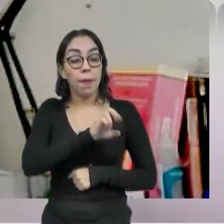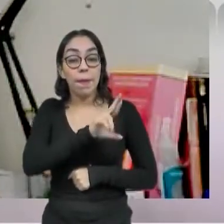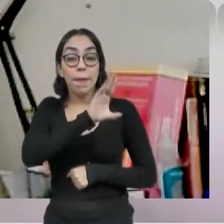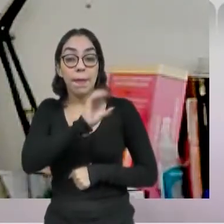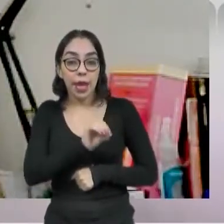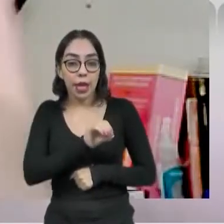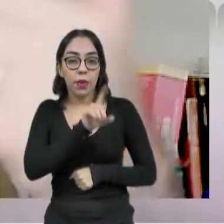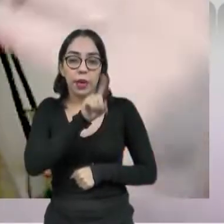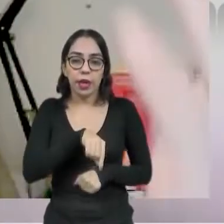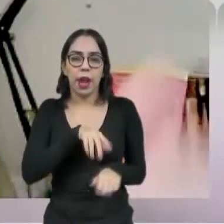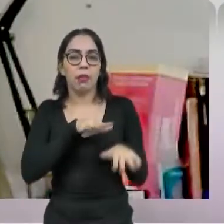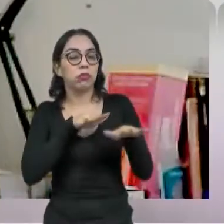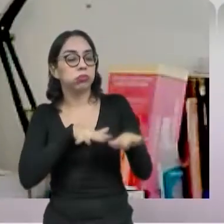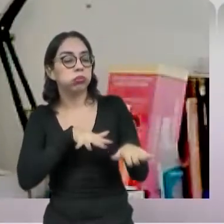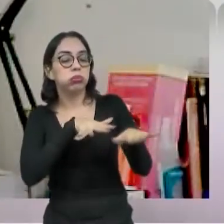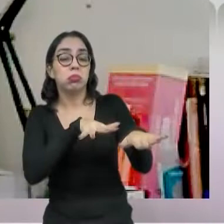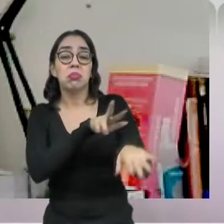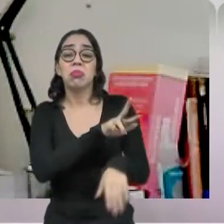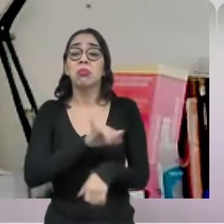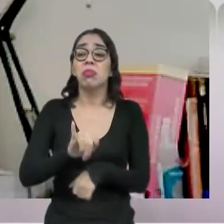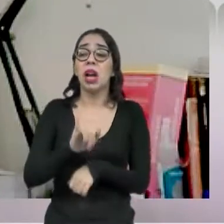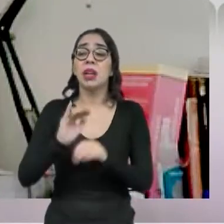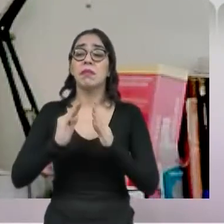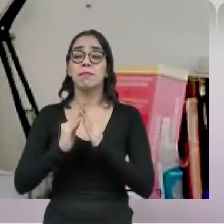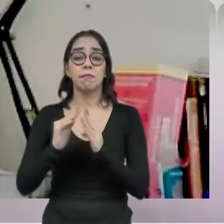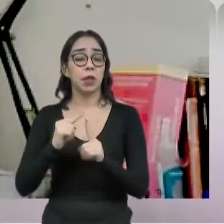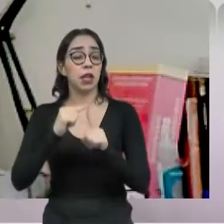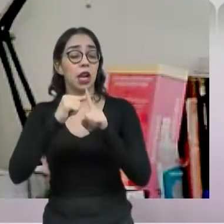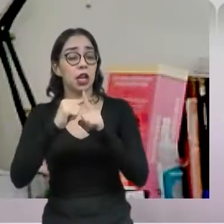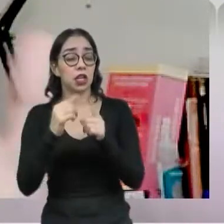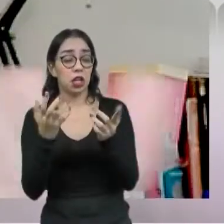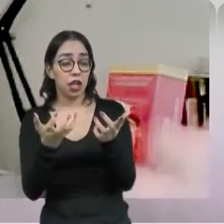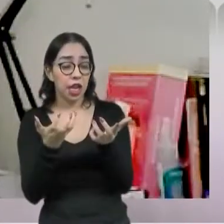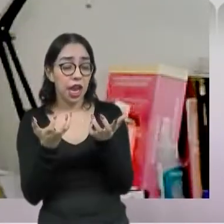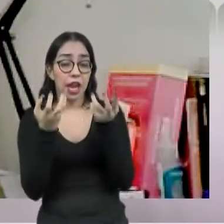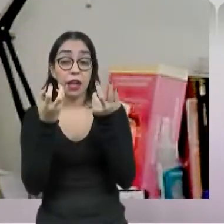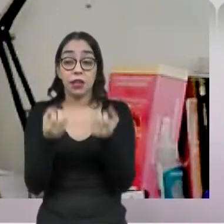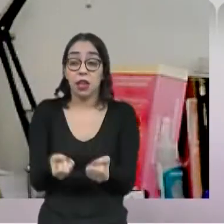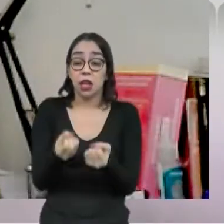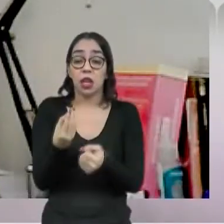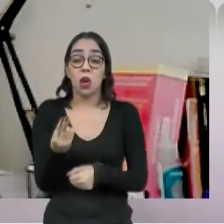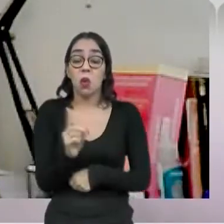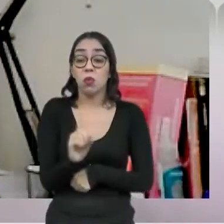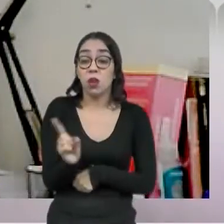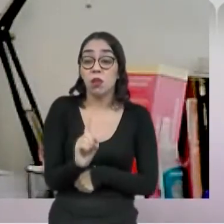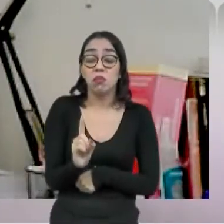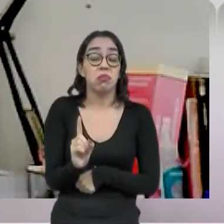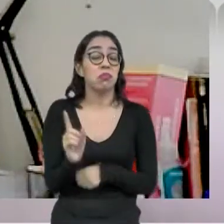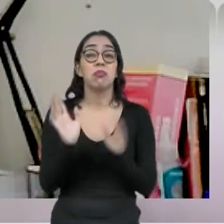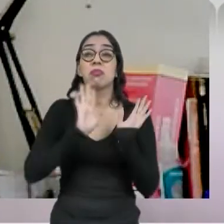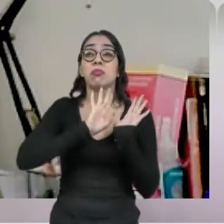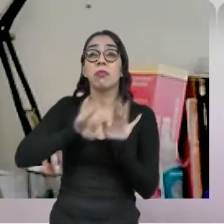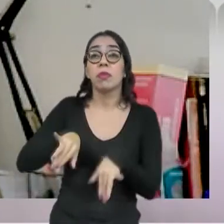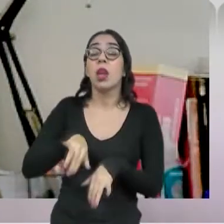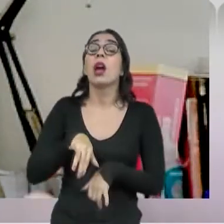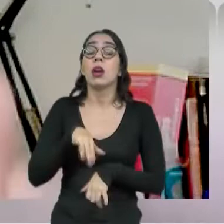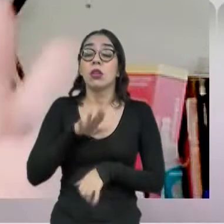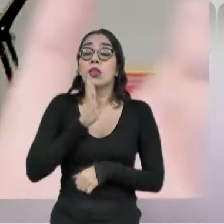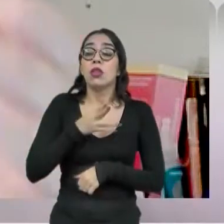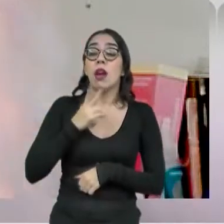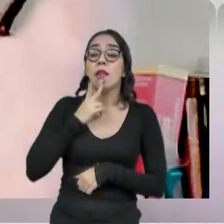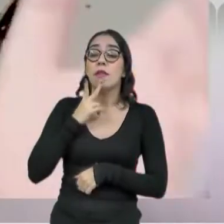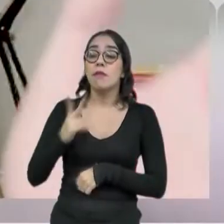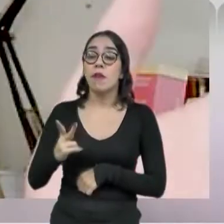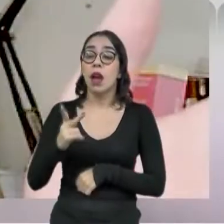não reabilitar, beatificar ou santificar padre Cícero, né? Isso eu vi da boca de muitos romeiros. Eles dizem textualmente,